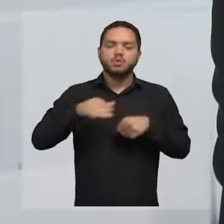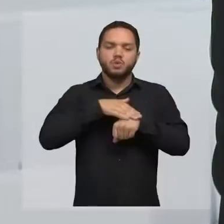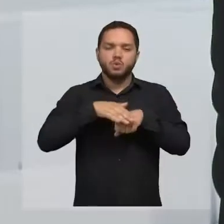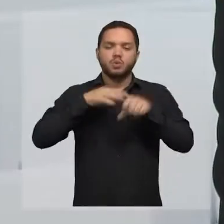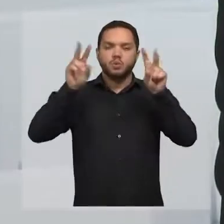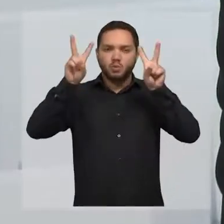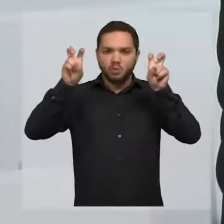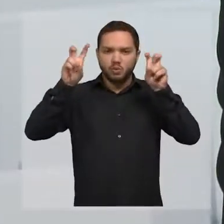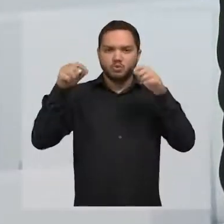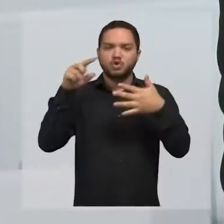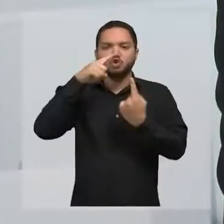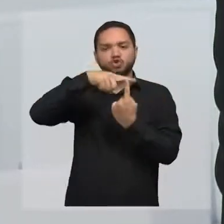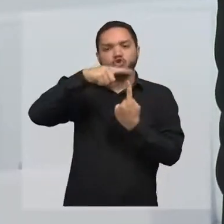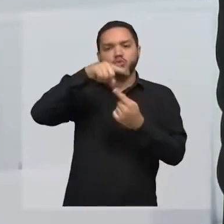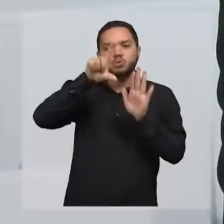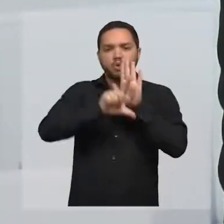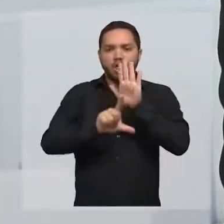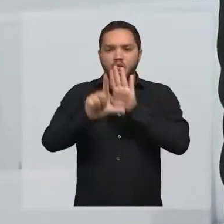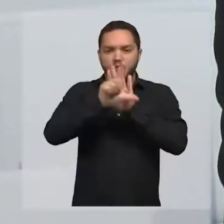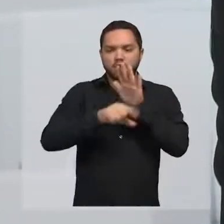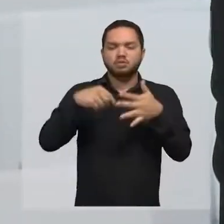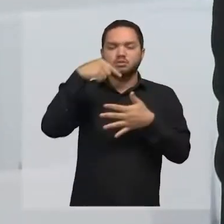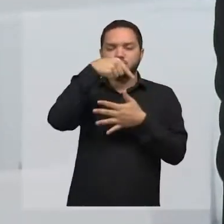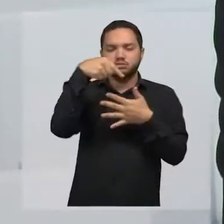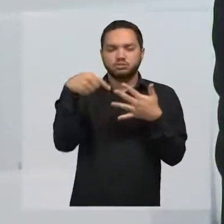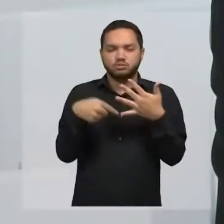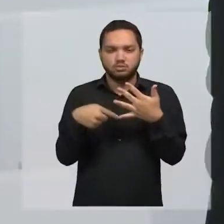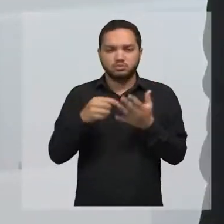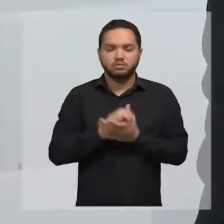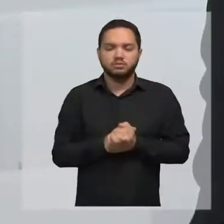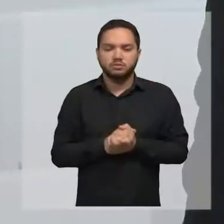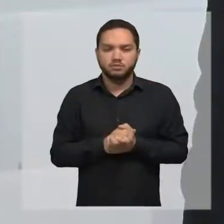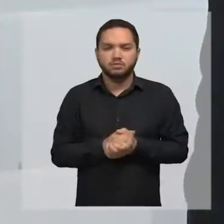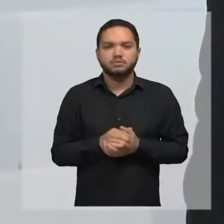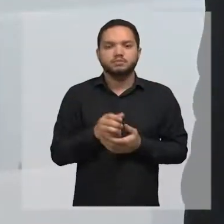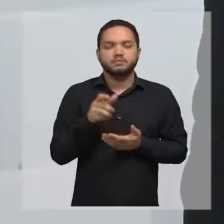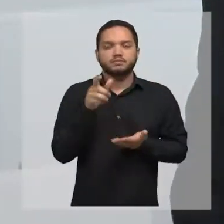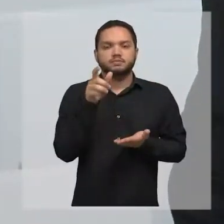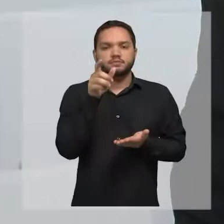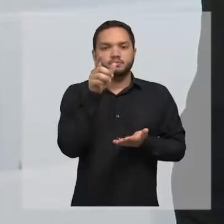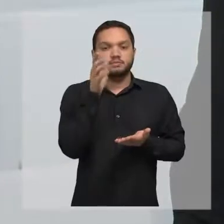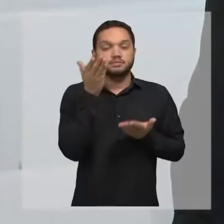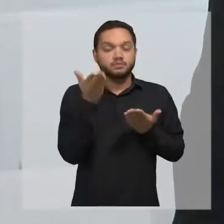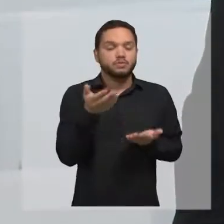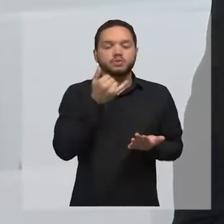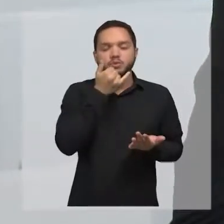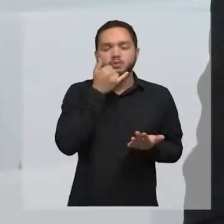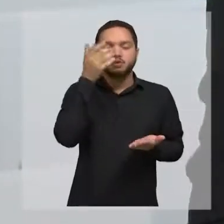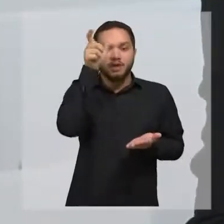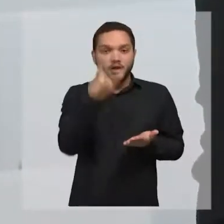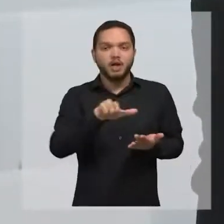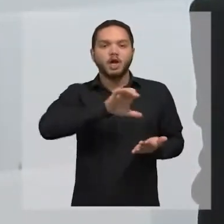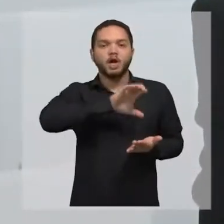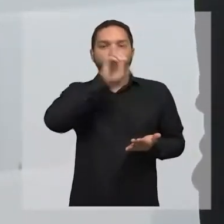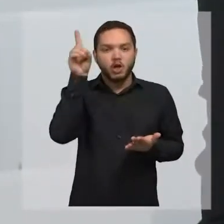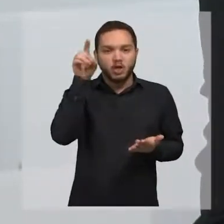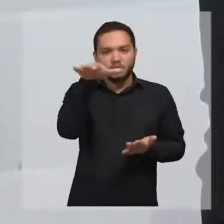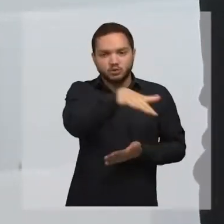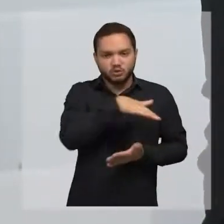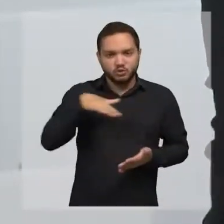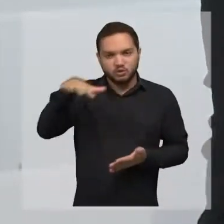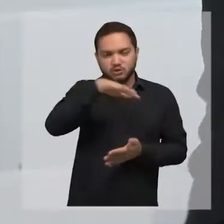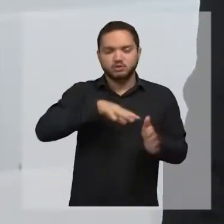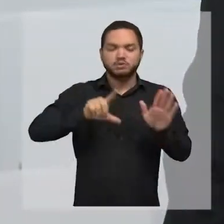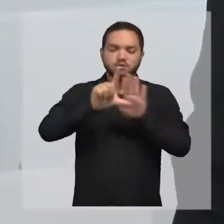tema de espécies legislativas. O consultor, aliás, o